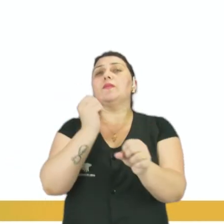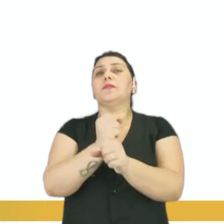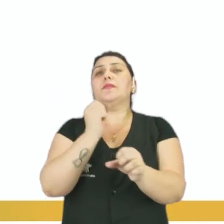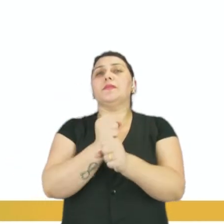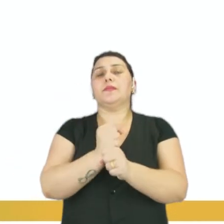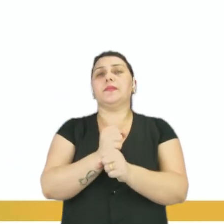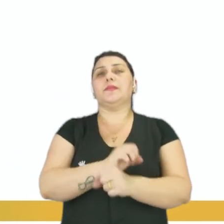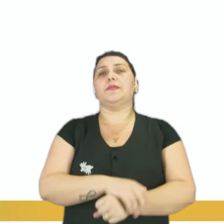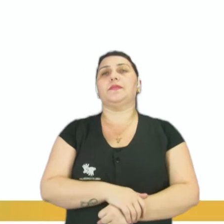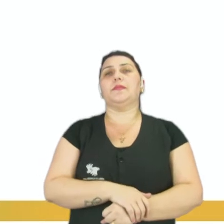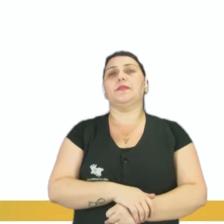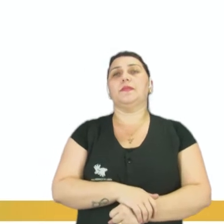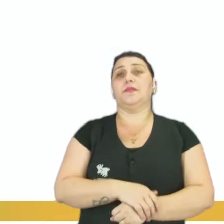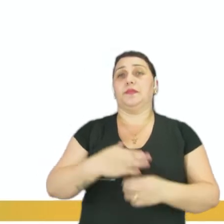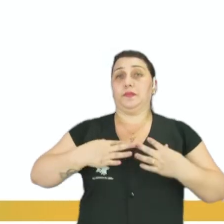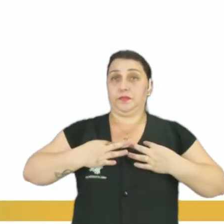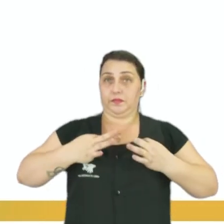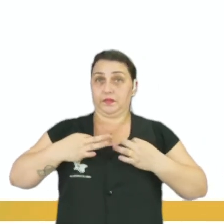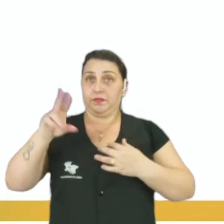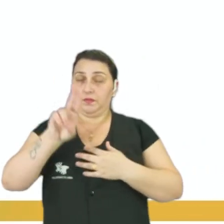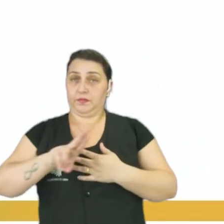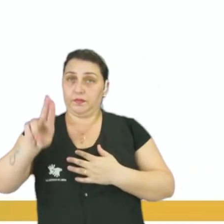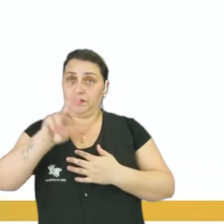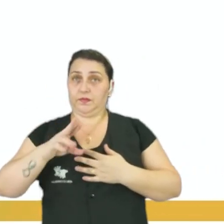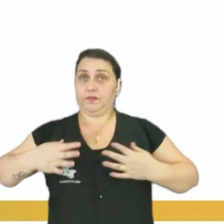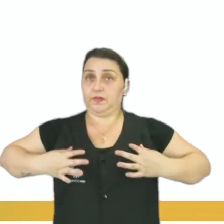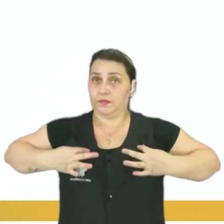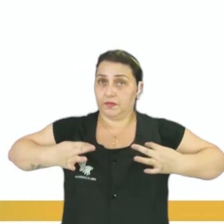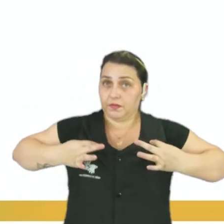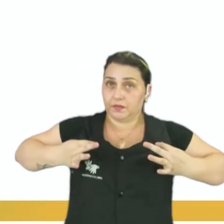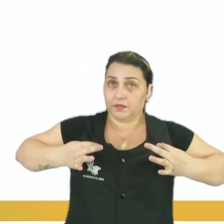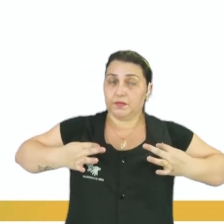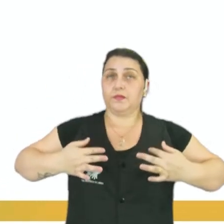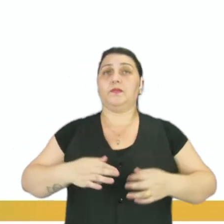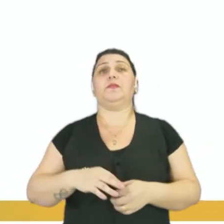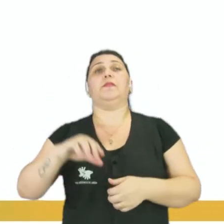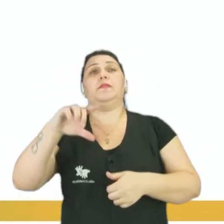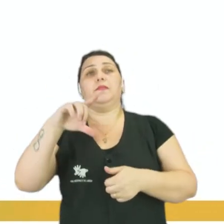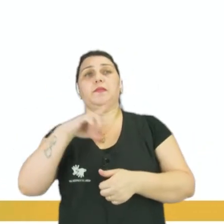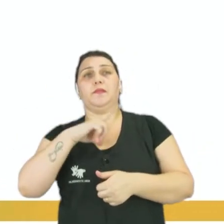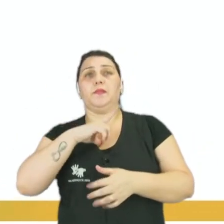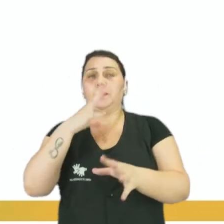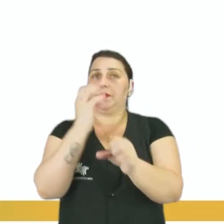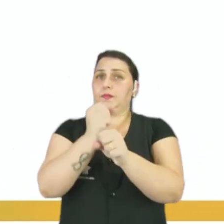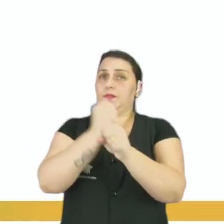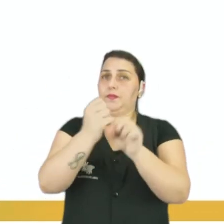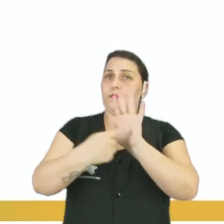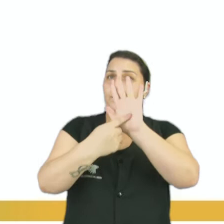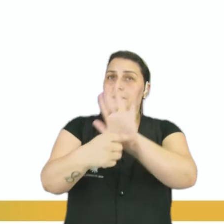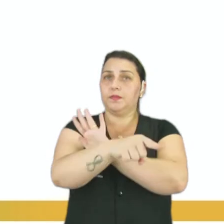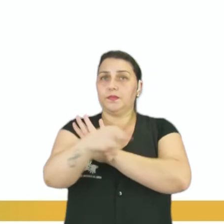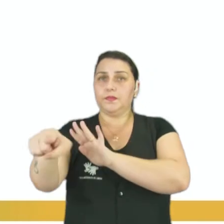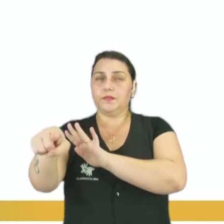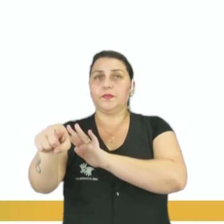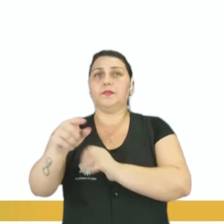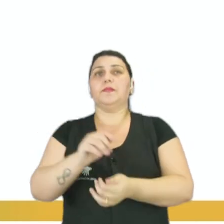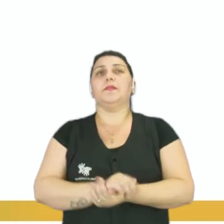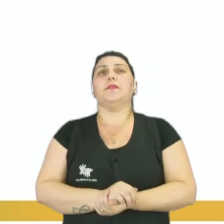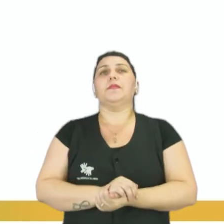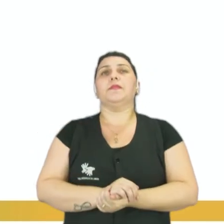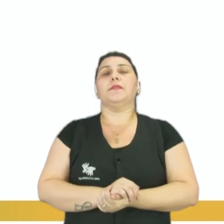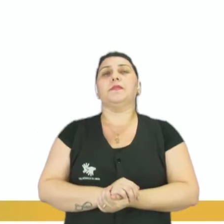total de tecido para essa camisa então aí nós temos o cálculo demonstrado para vocês